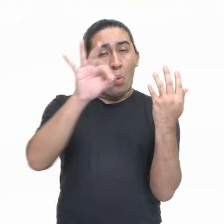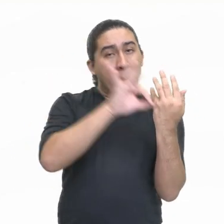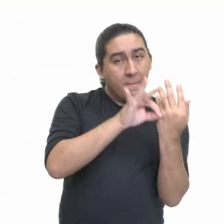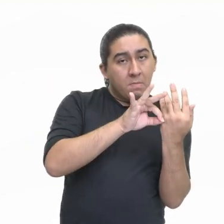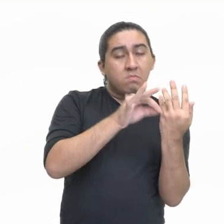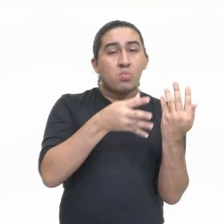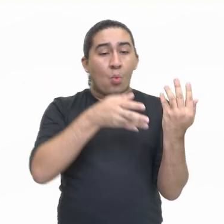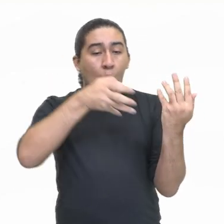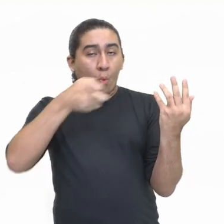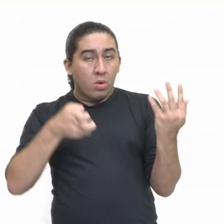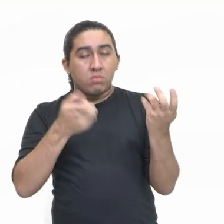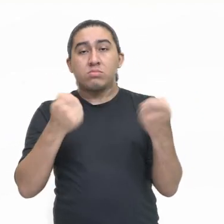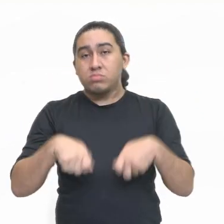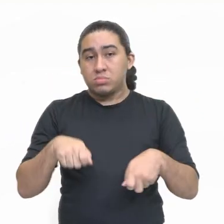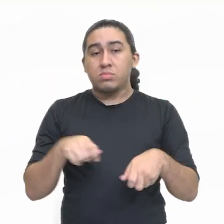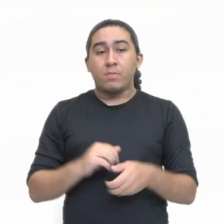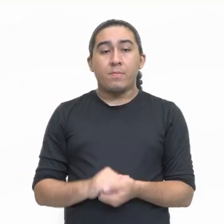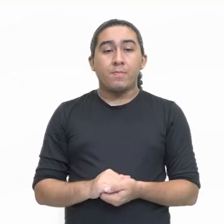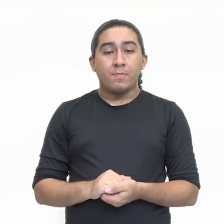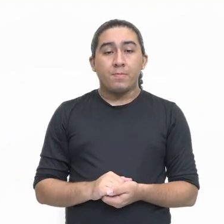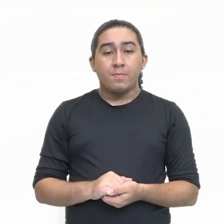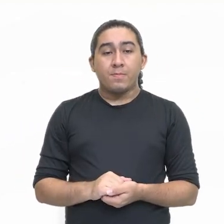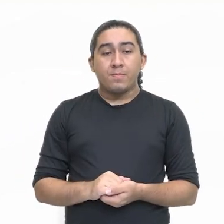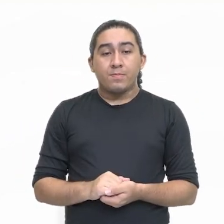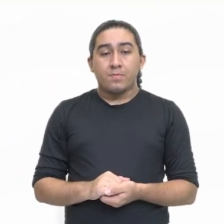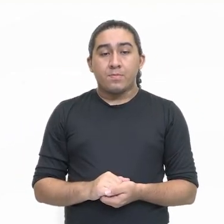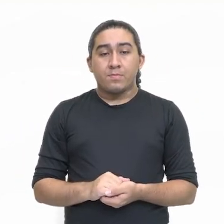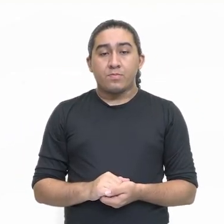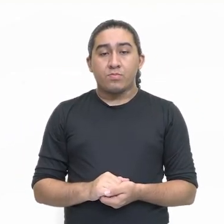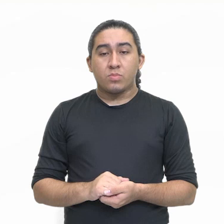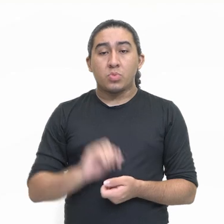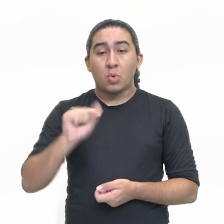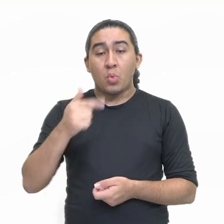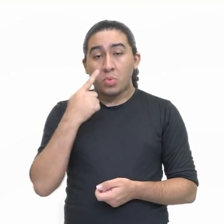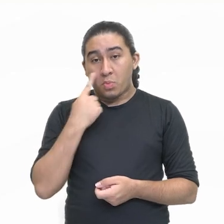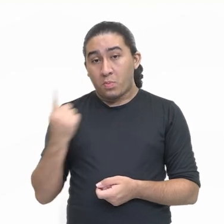recursos ali para a Colmeia comensalismo